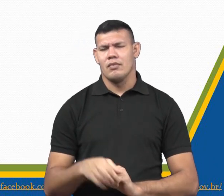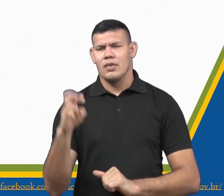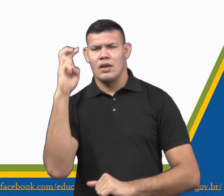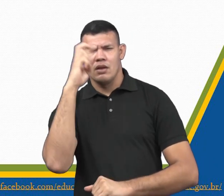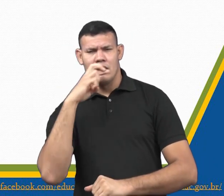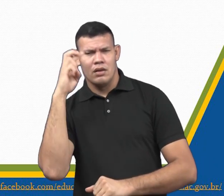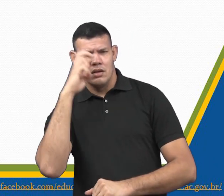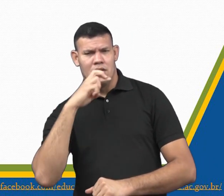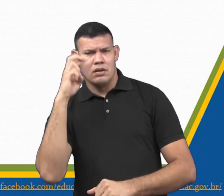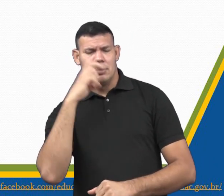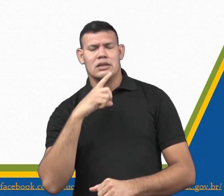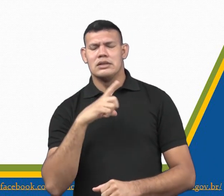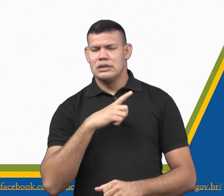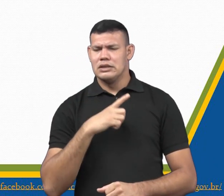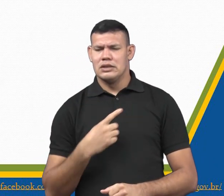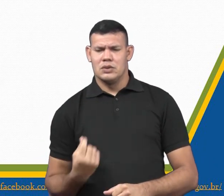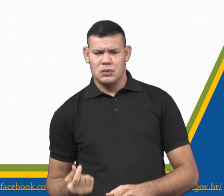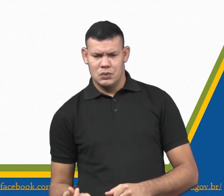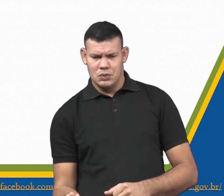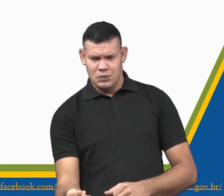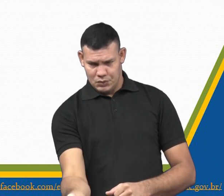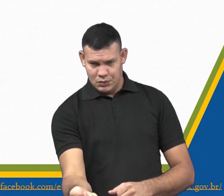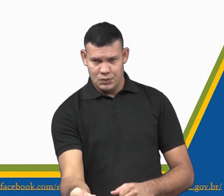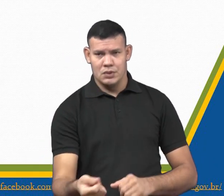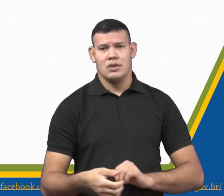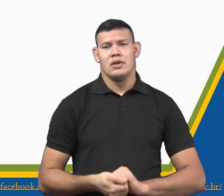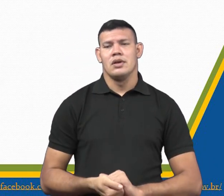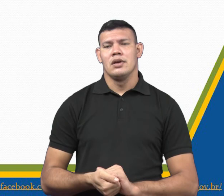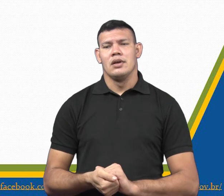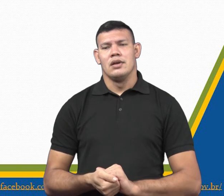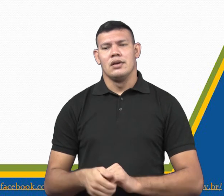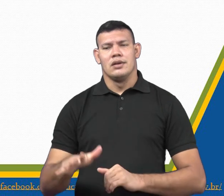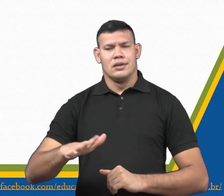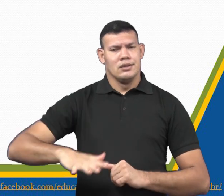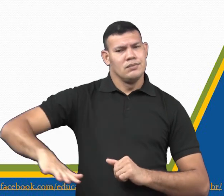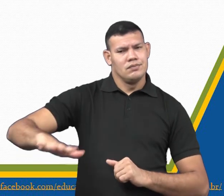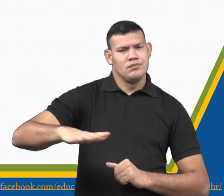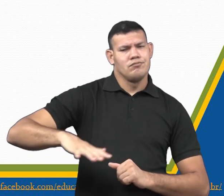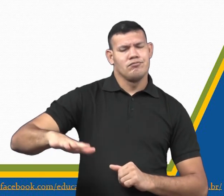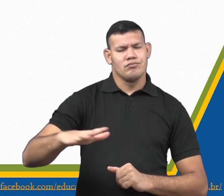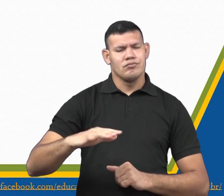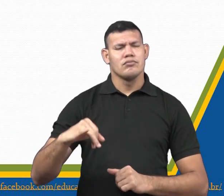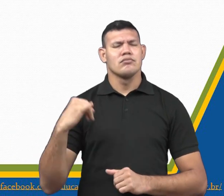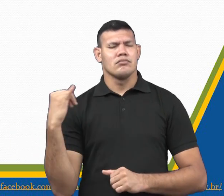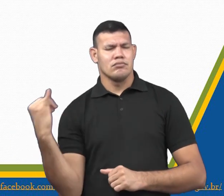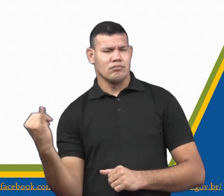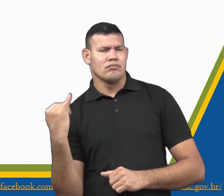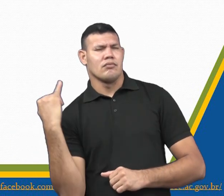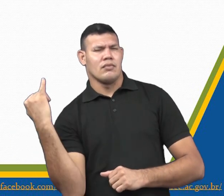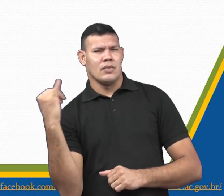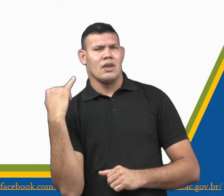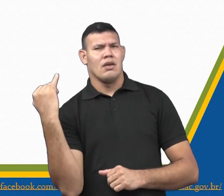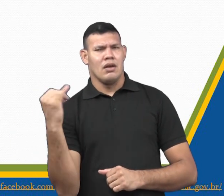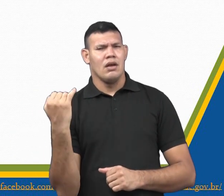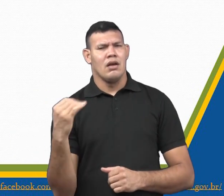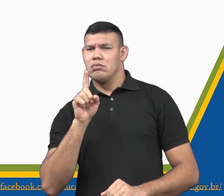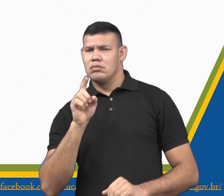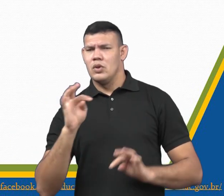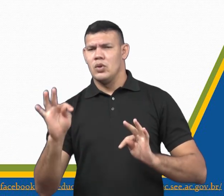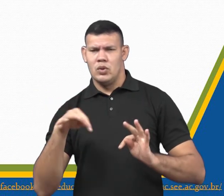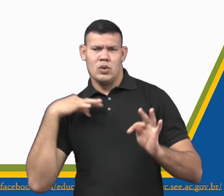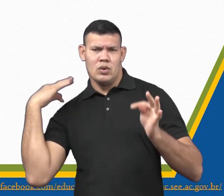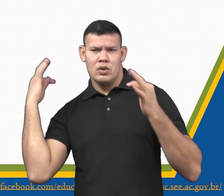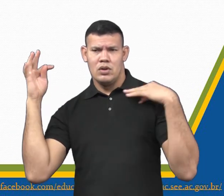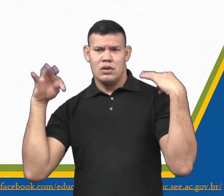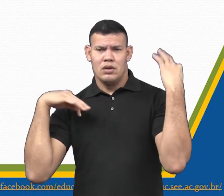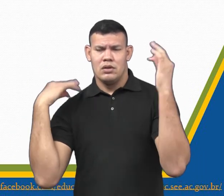devemos notar que se há recursos e há investimentos nessa área, é interessante que isso ocorra,